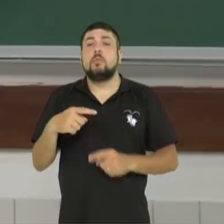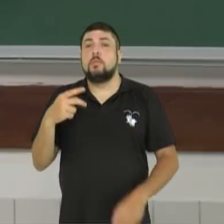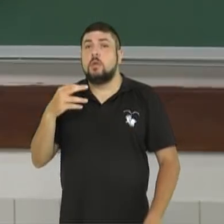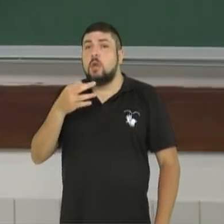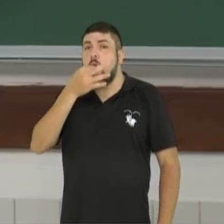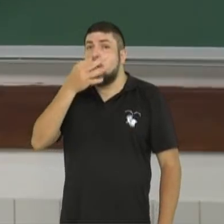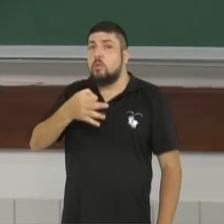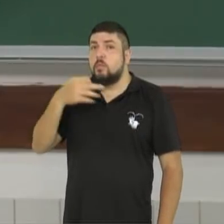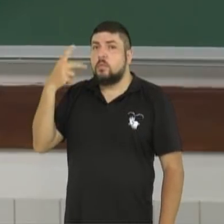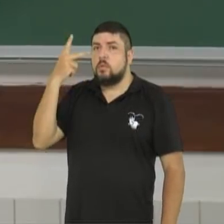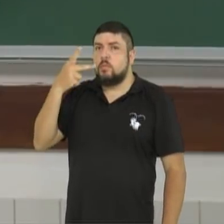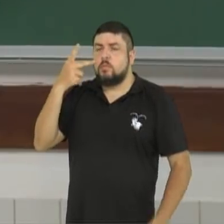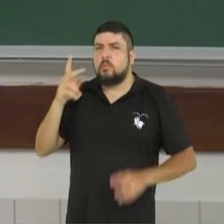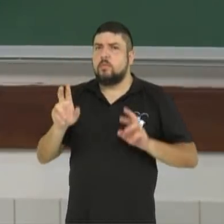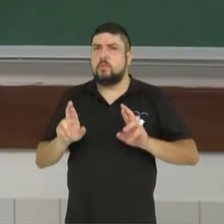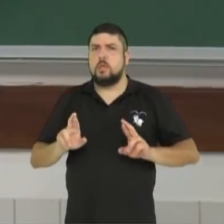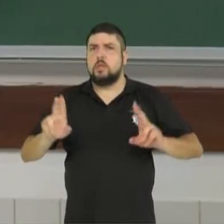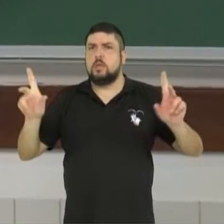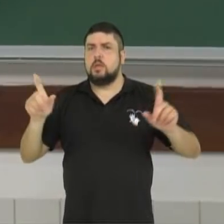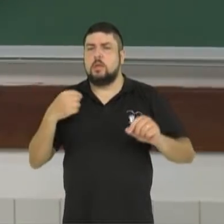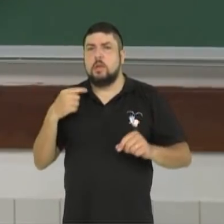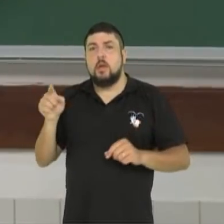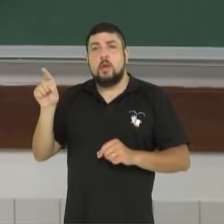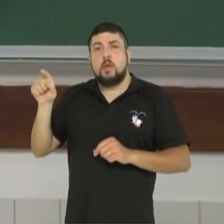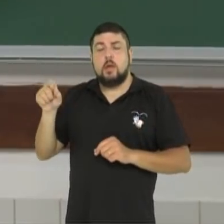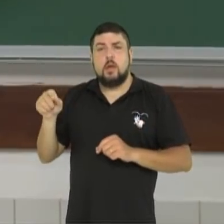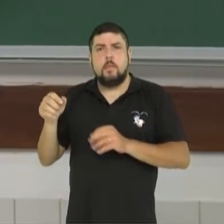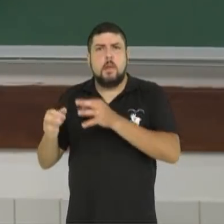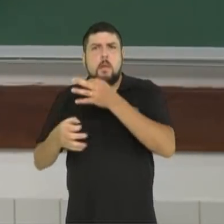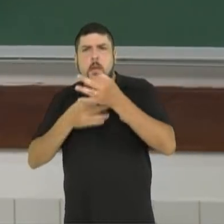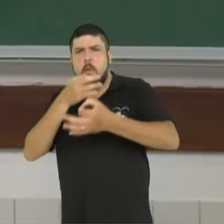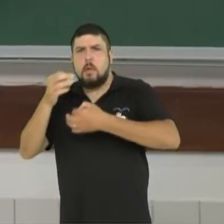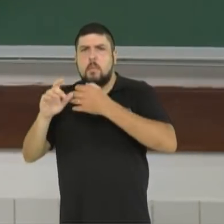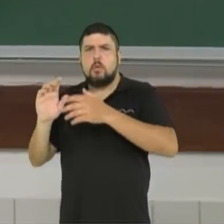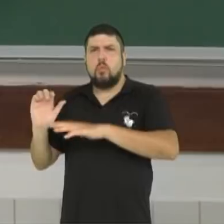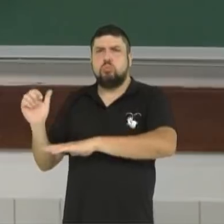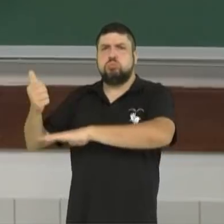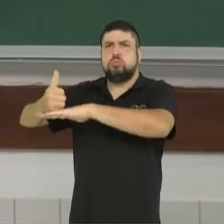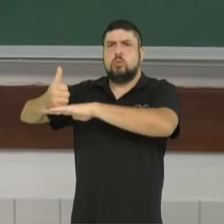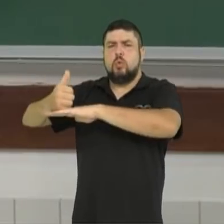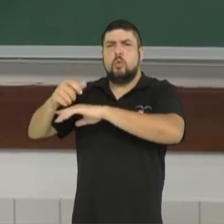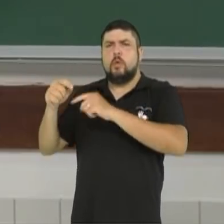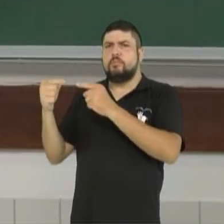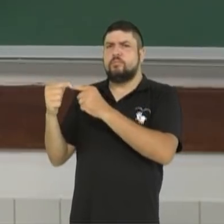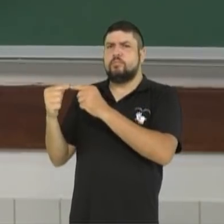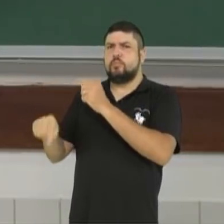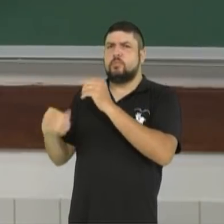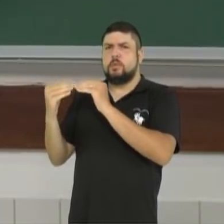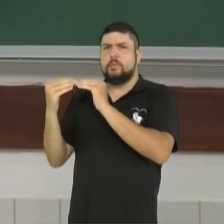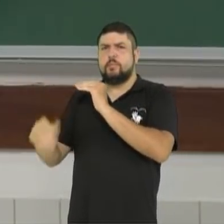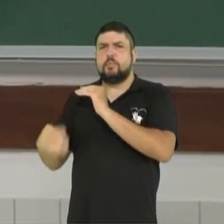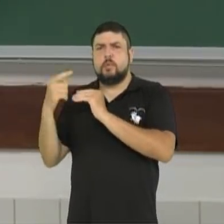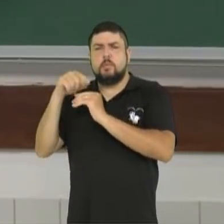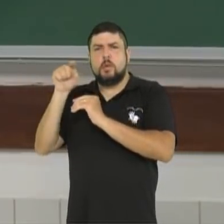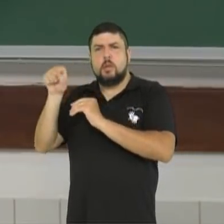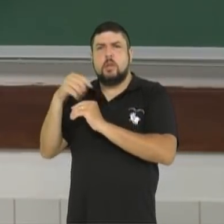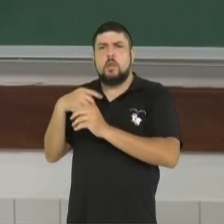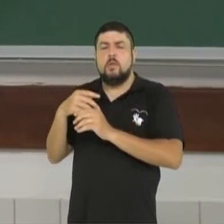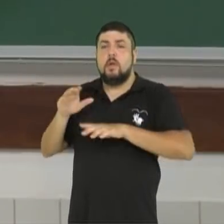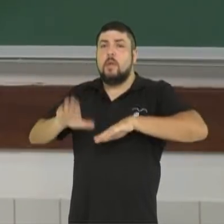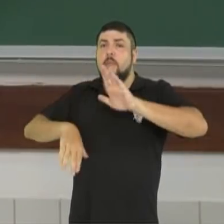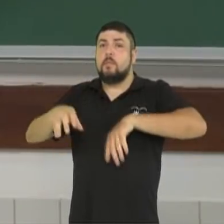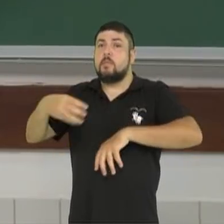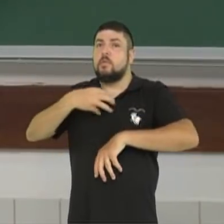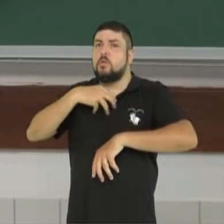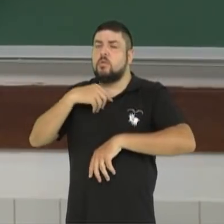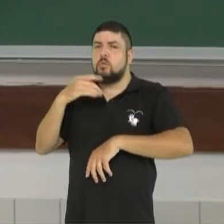política diferente, muitas vezes, da opinião de quem está no poder. E dependendo da forma como a pessoa atue,